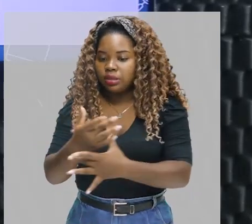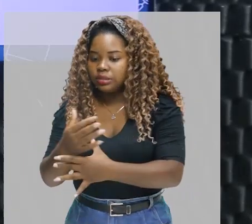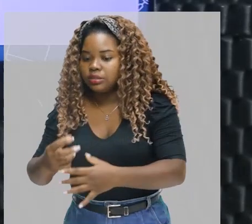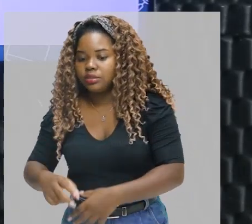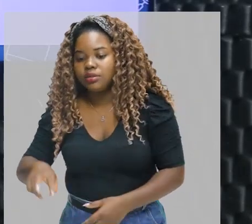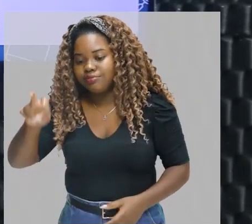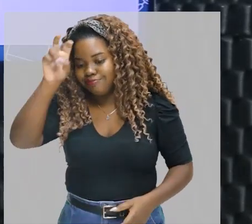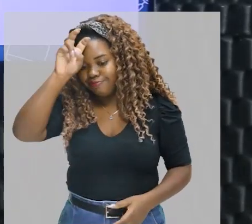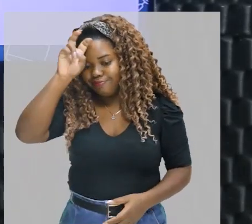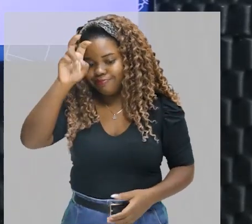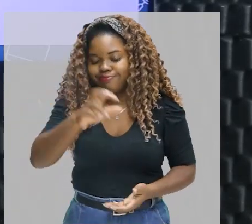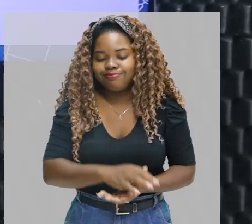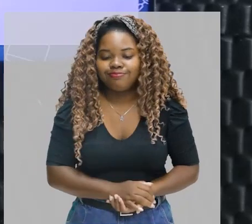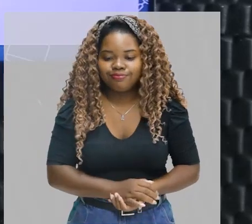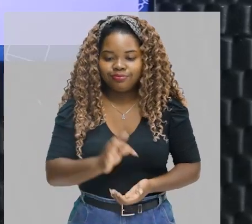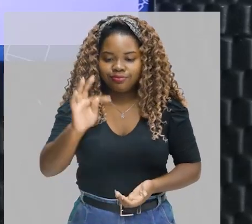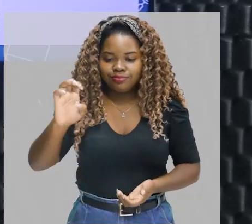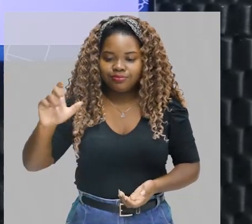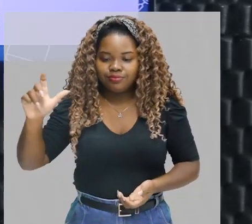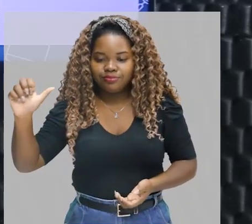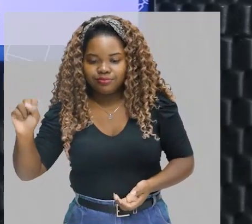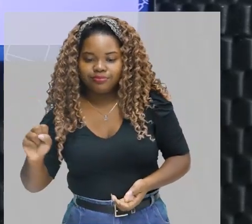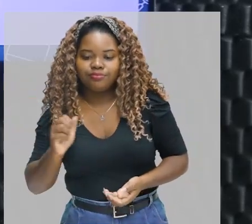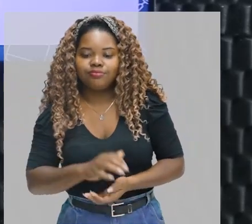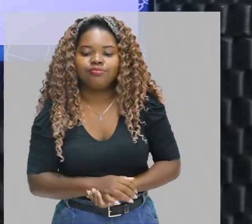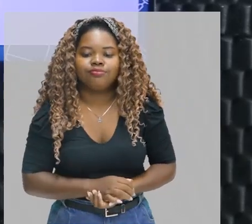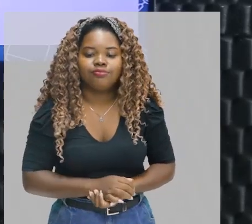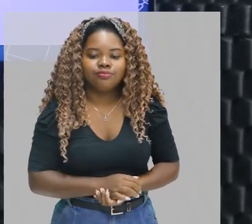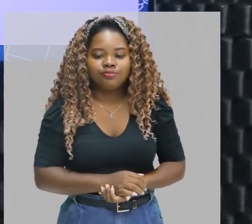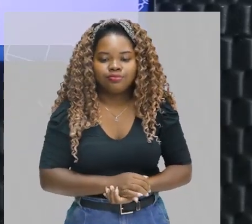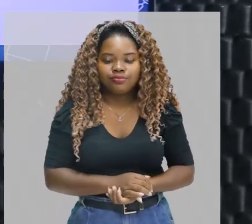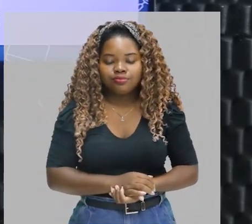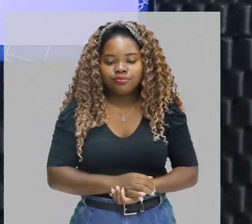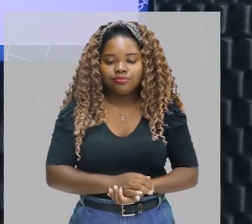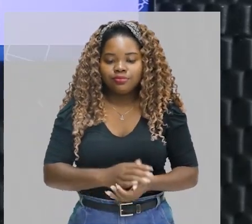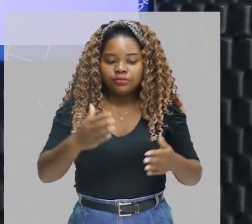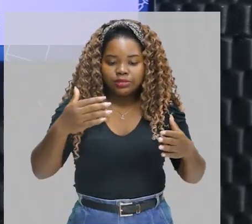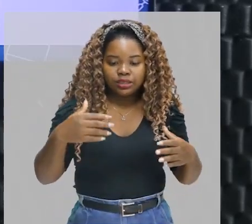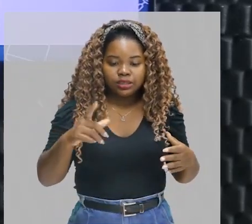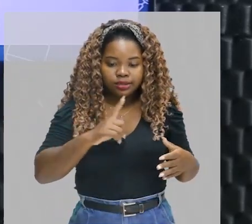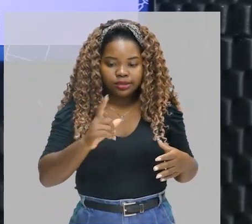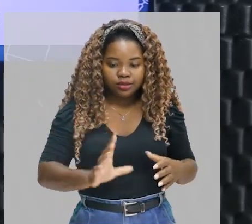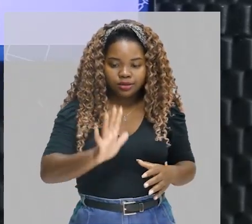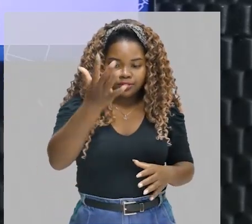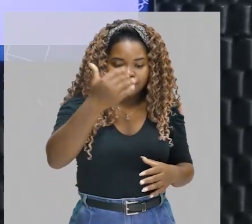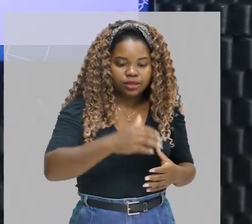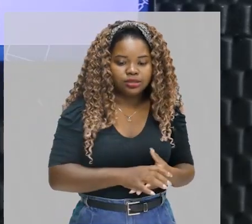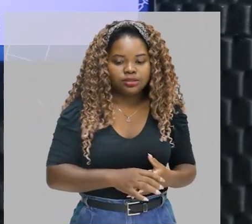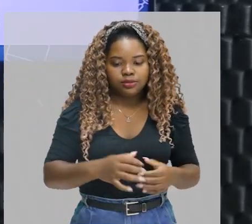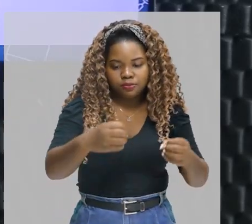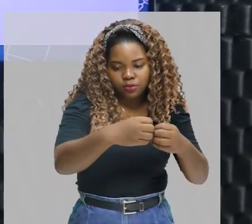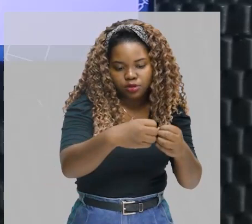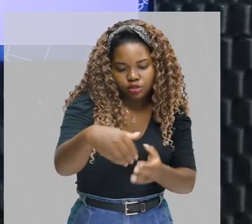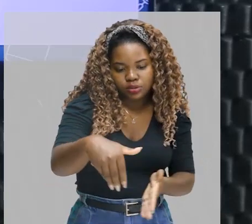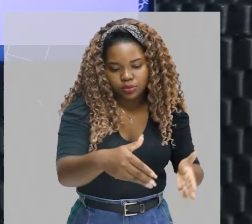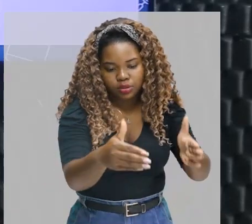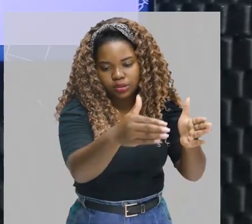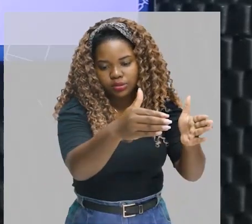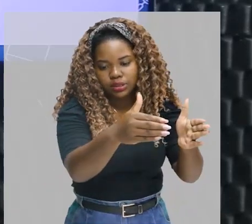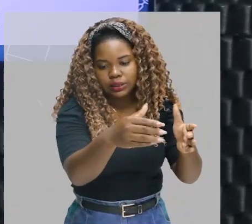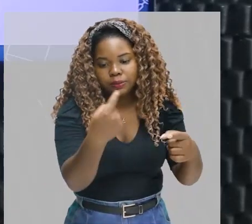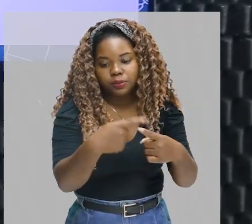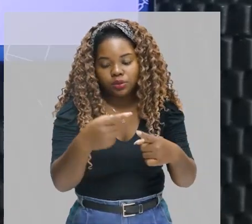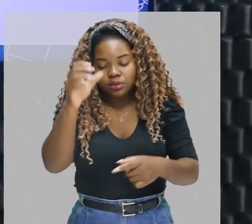egípcia, certo? De Tebas, em que elas nascem ali nas margens dos rios, tá ok? Justamente porque